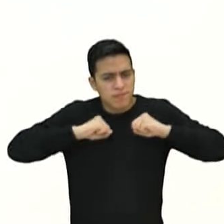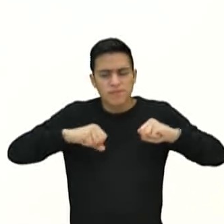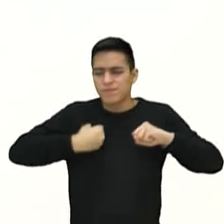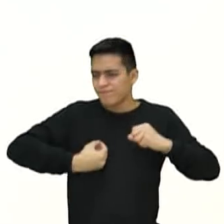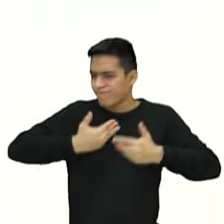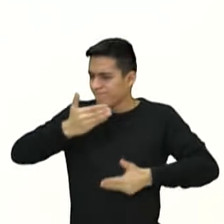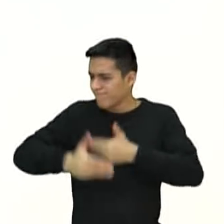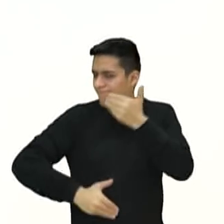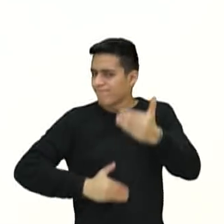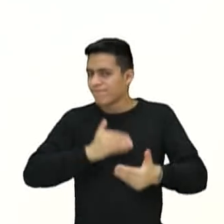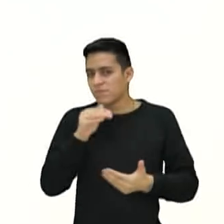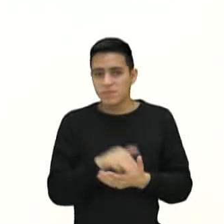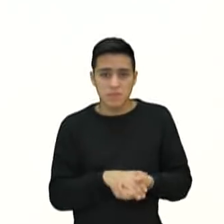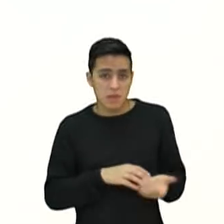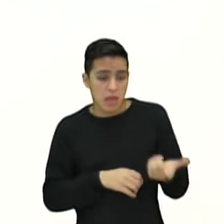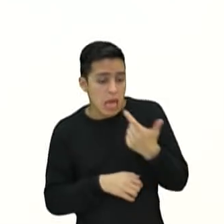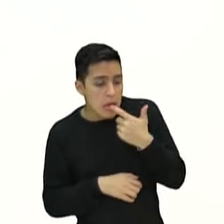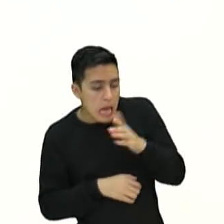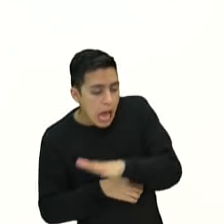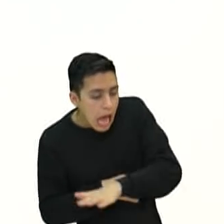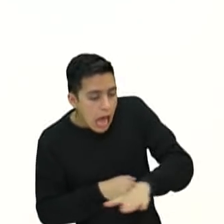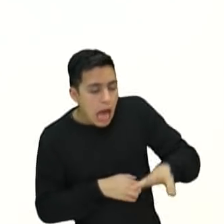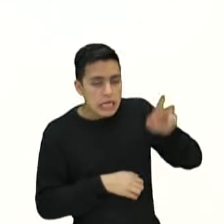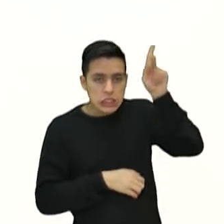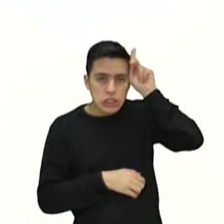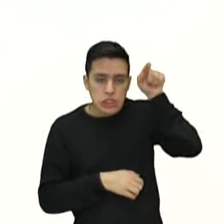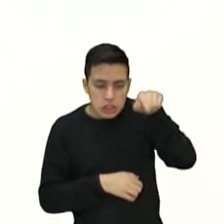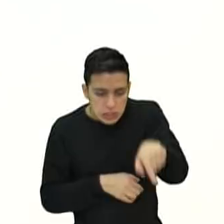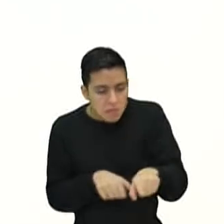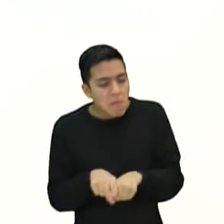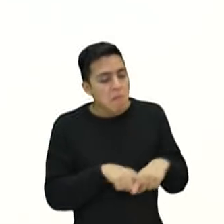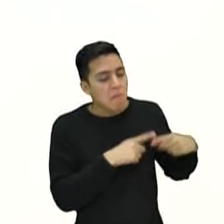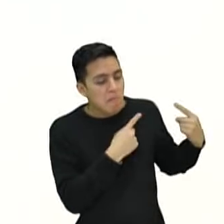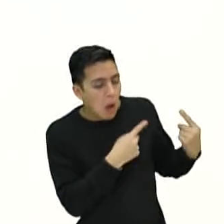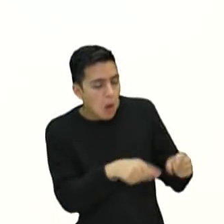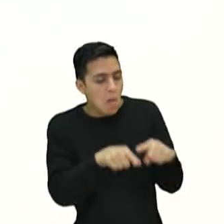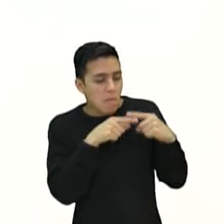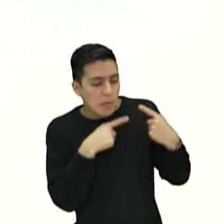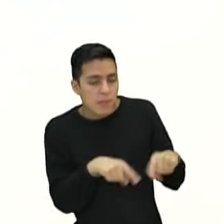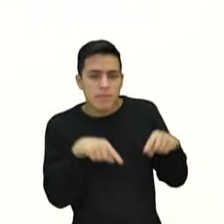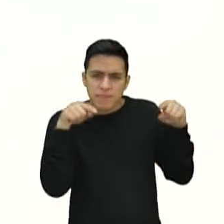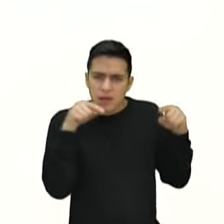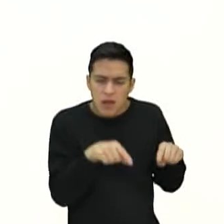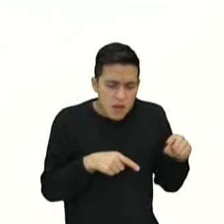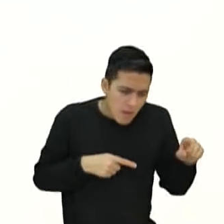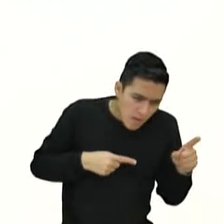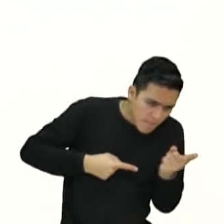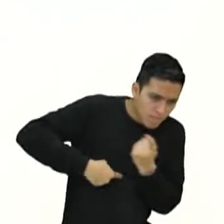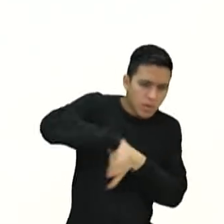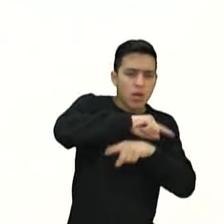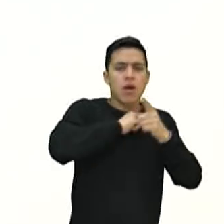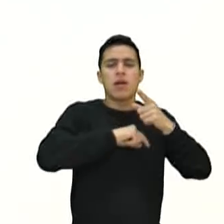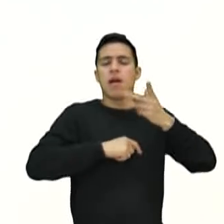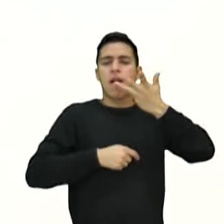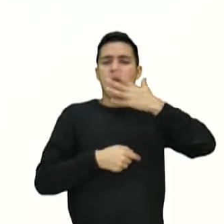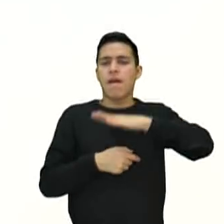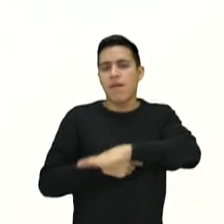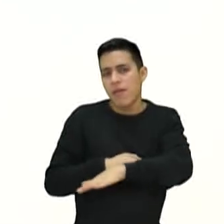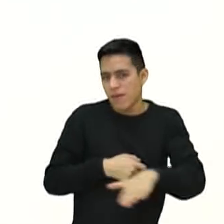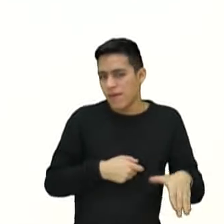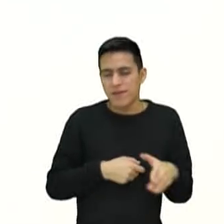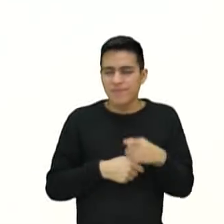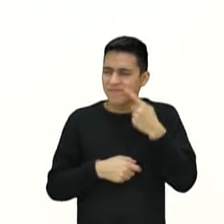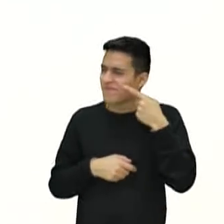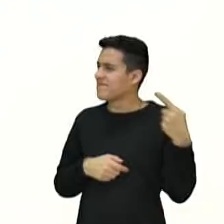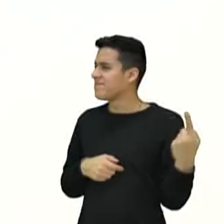momento. A criança indígena é então provocada para ser radicalmente criança. Que texto muito